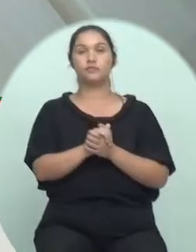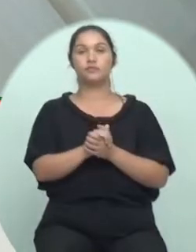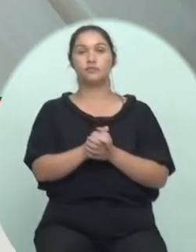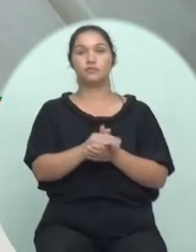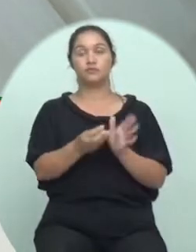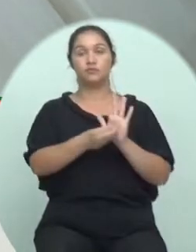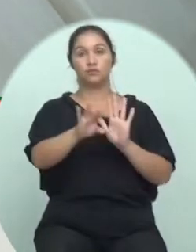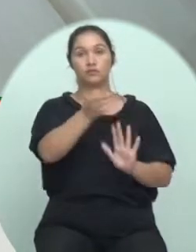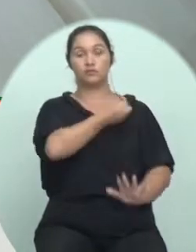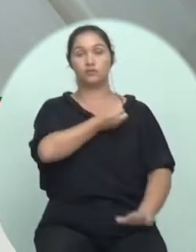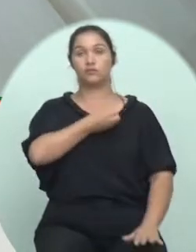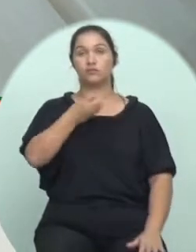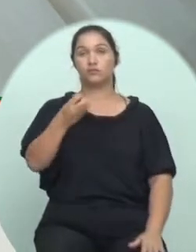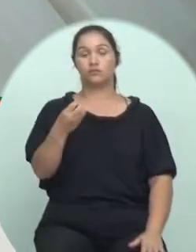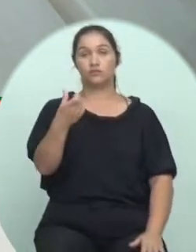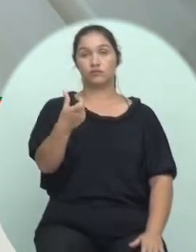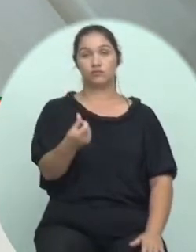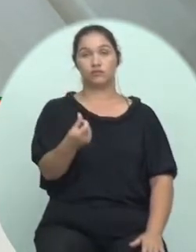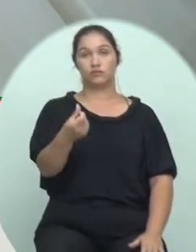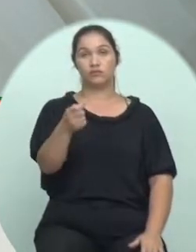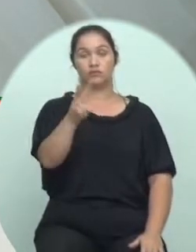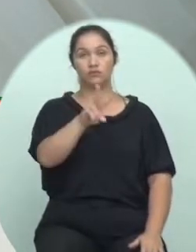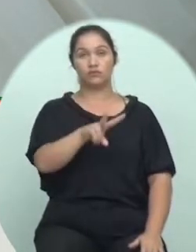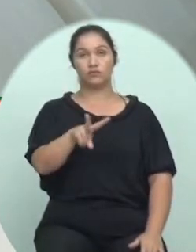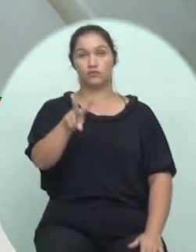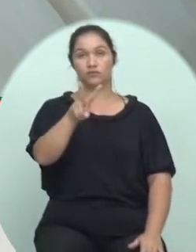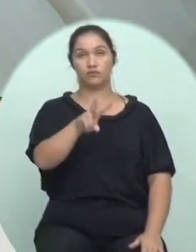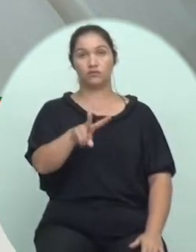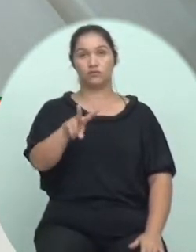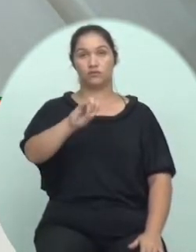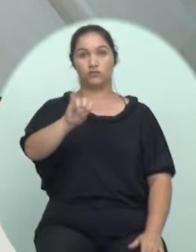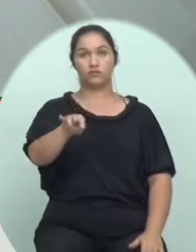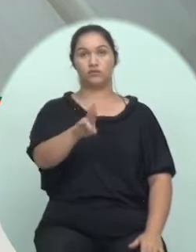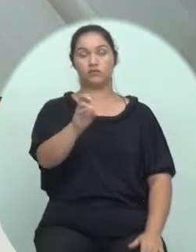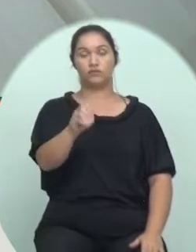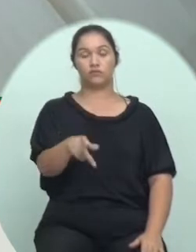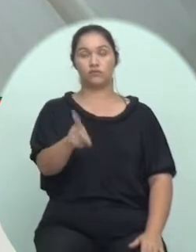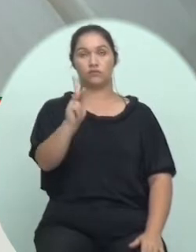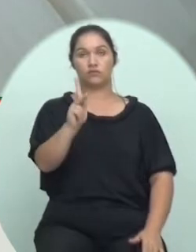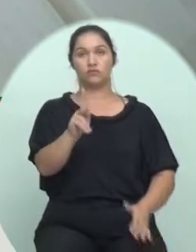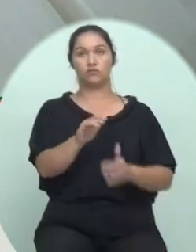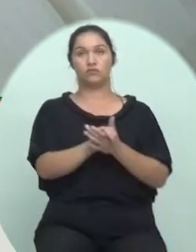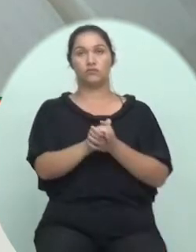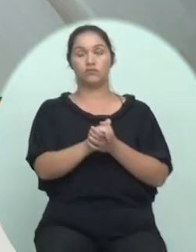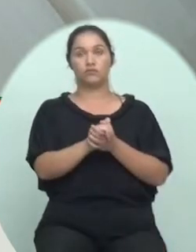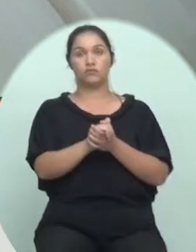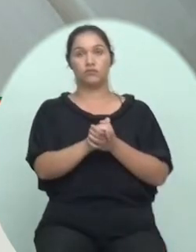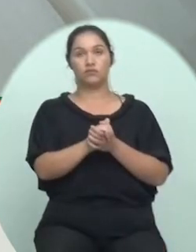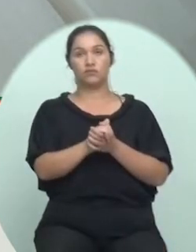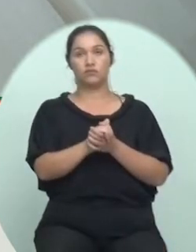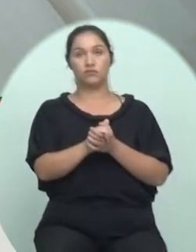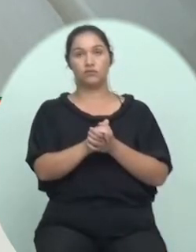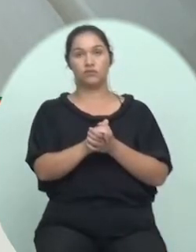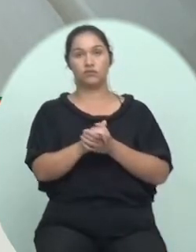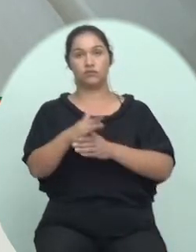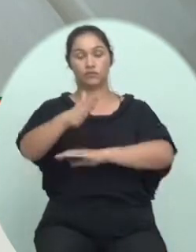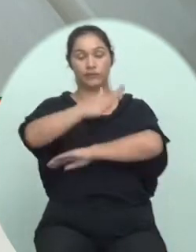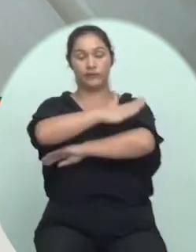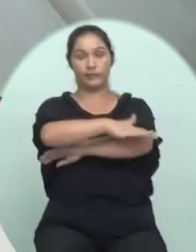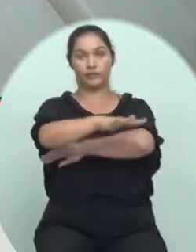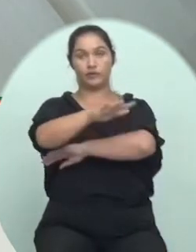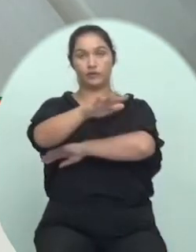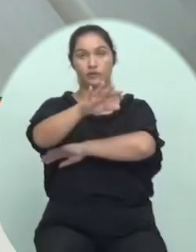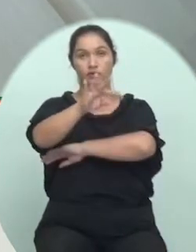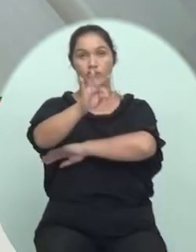Indicação número 6/2019, autor Júlio César Kaminski, assunto: roçada da vegetação da Praça